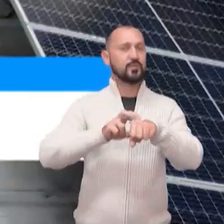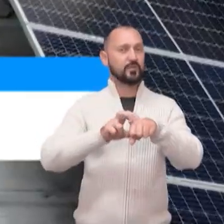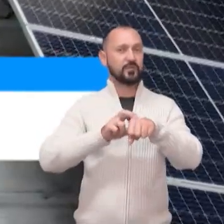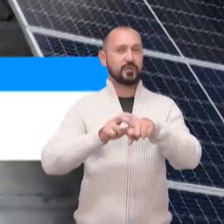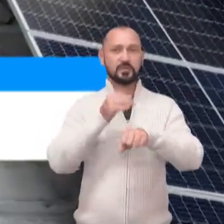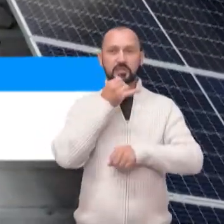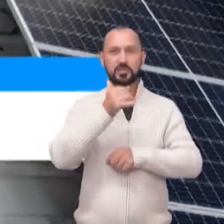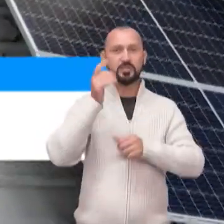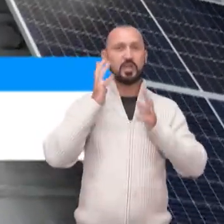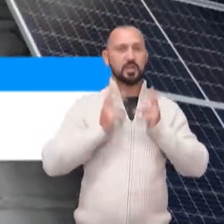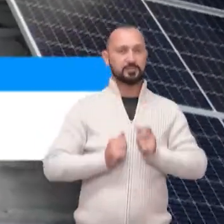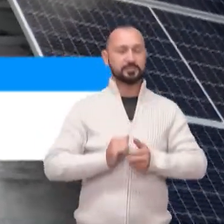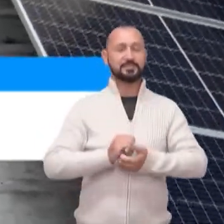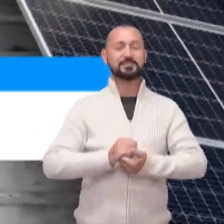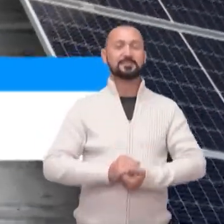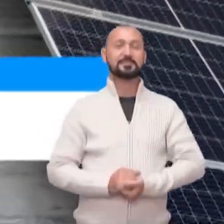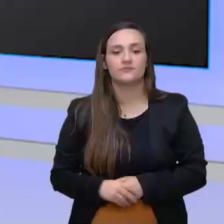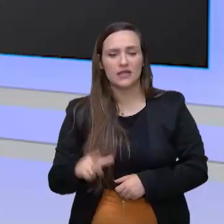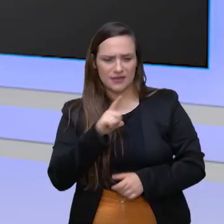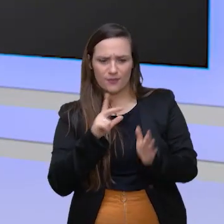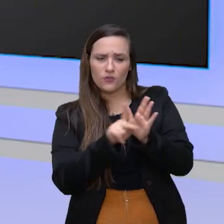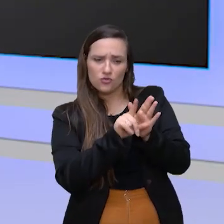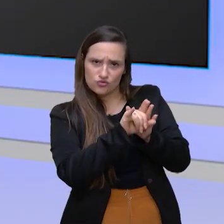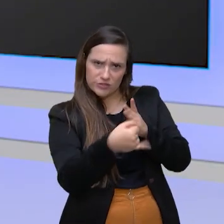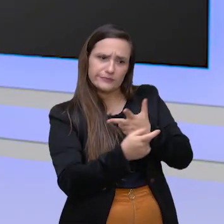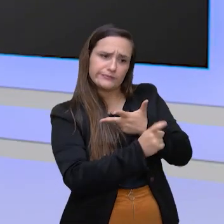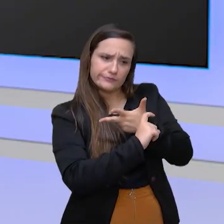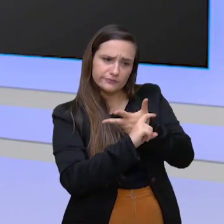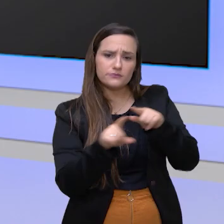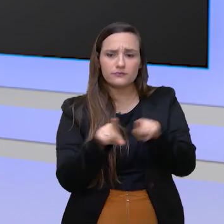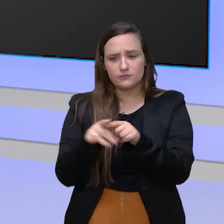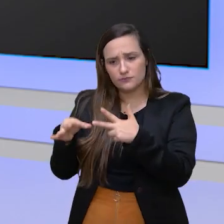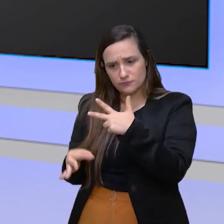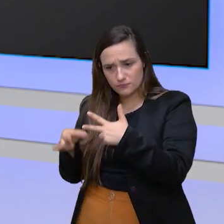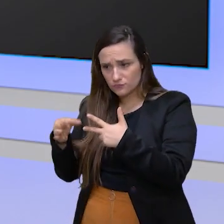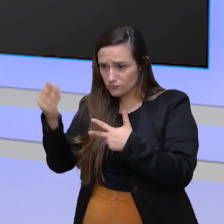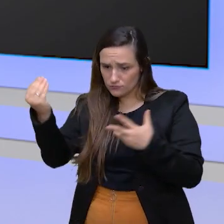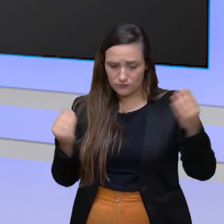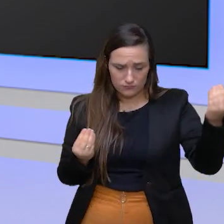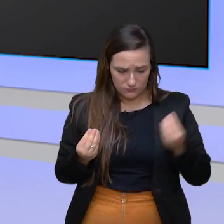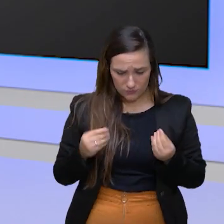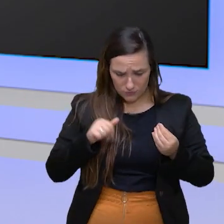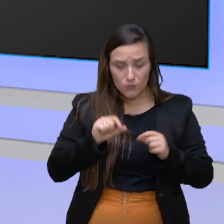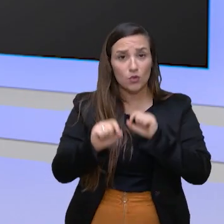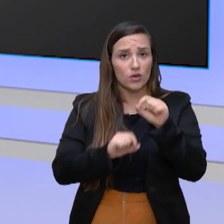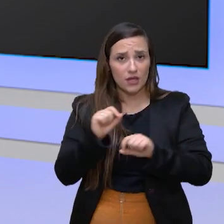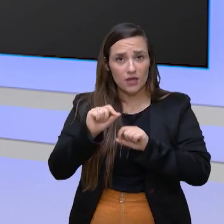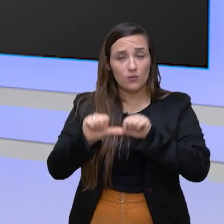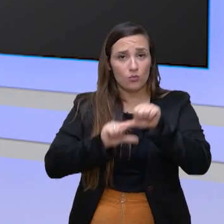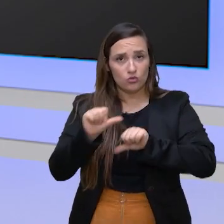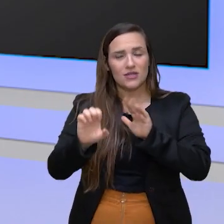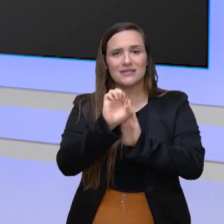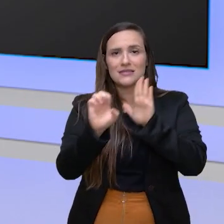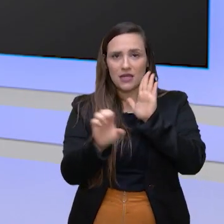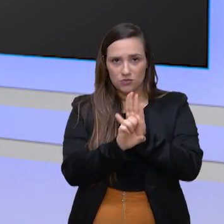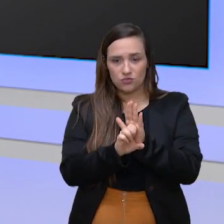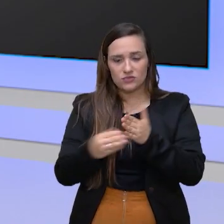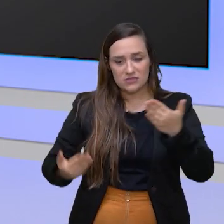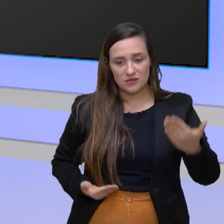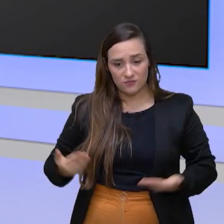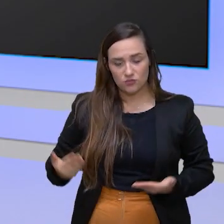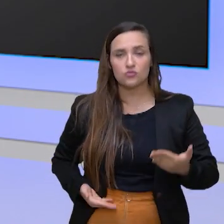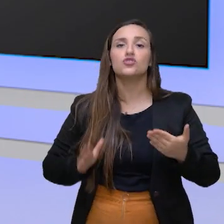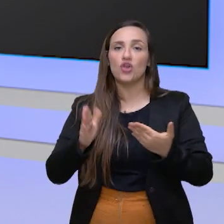e à produção de energia limpa. Projetos do Executivo e do Judiciário que alteram o Estatuto dos